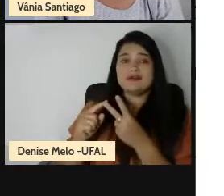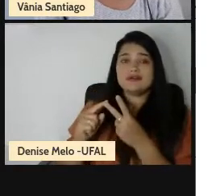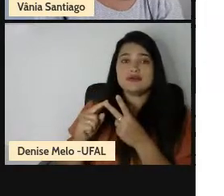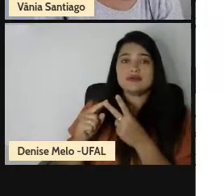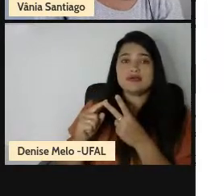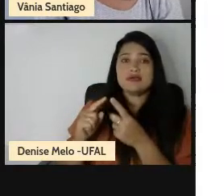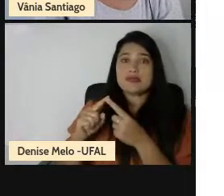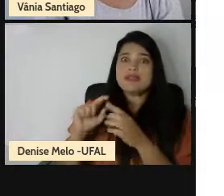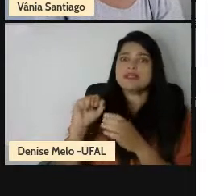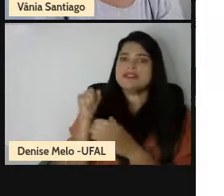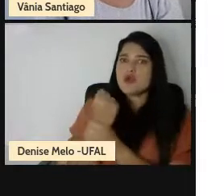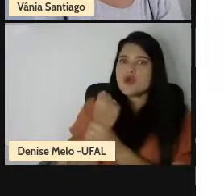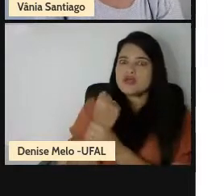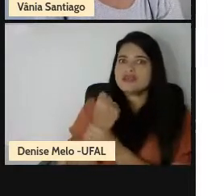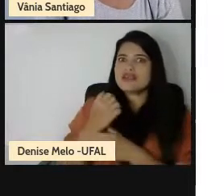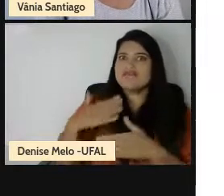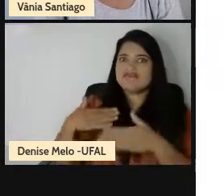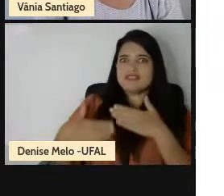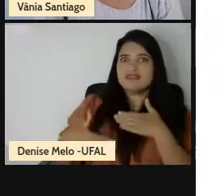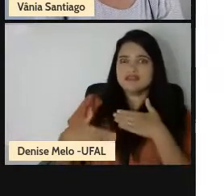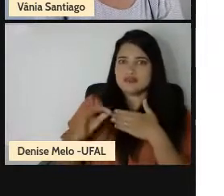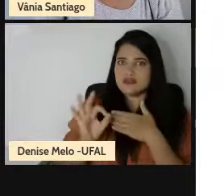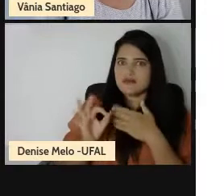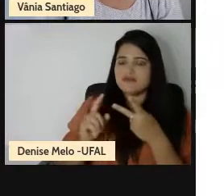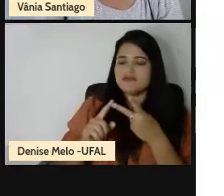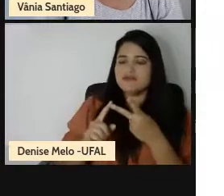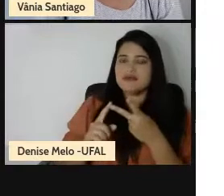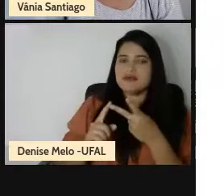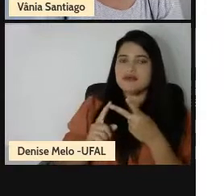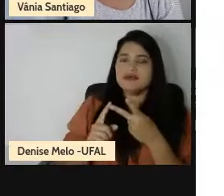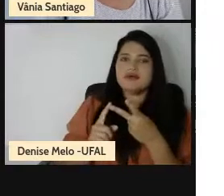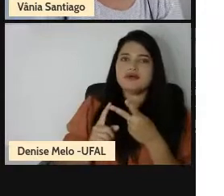pela segurança física, pela